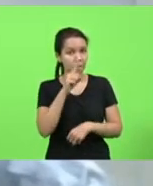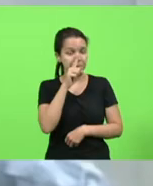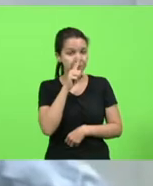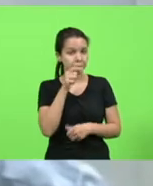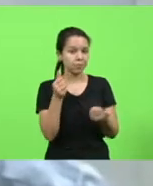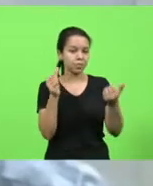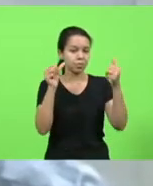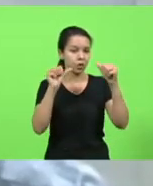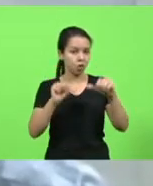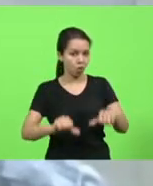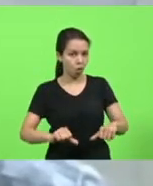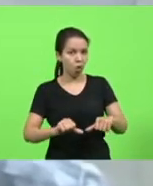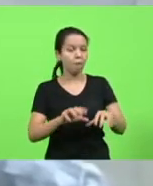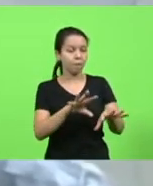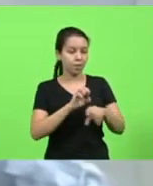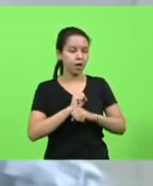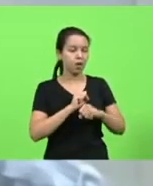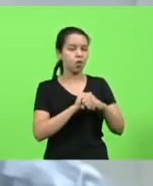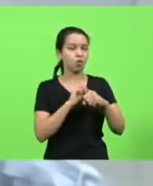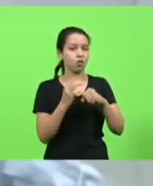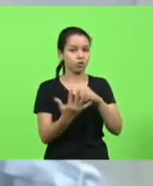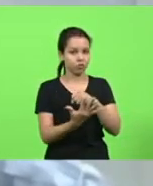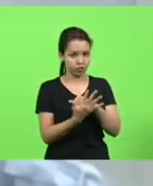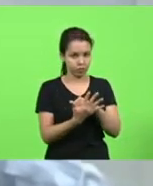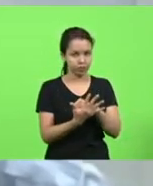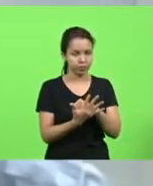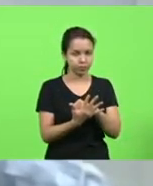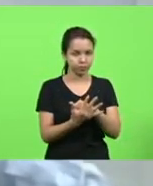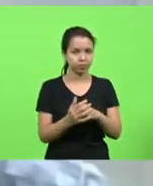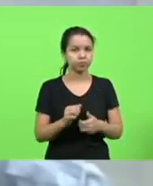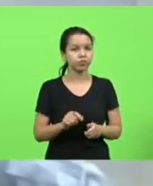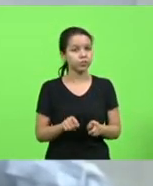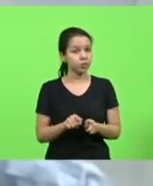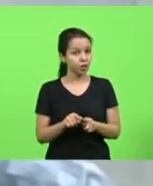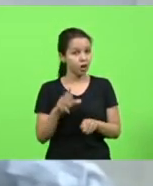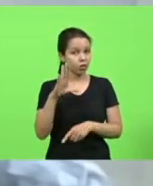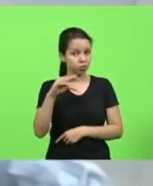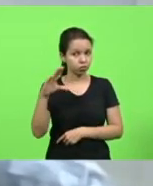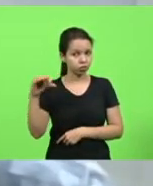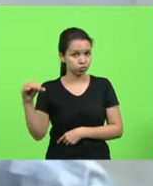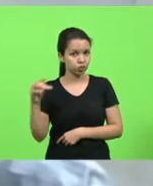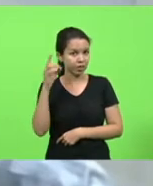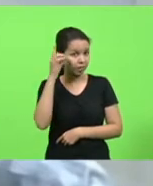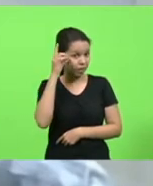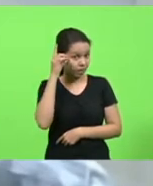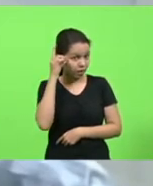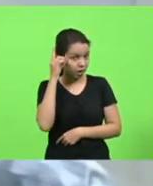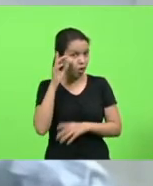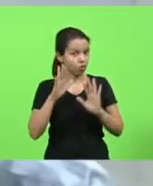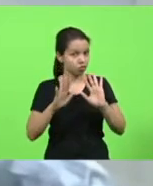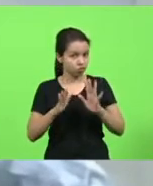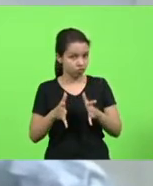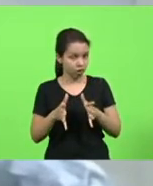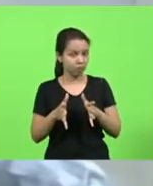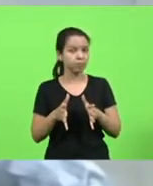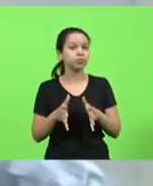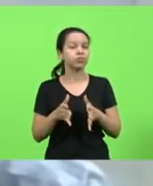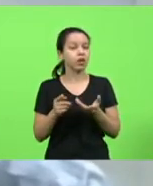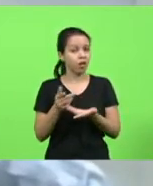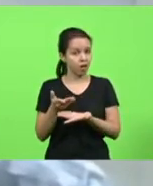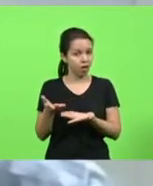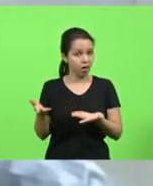população em geral. Além disso, os adultos com síndrome de Down apresentam condições de saúde associadas